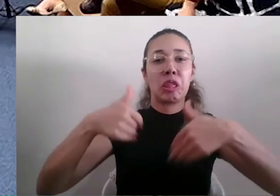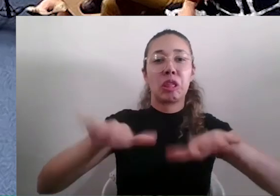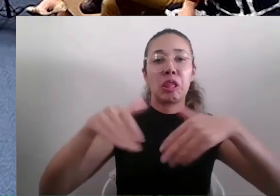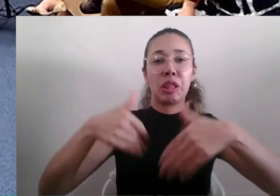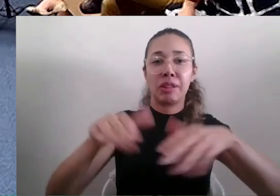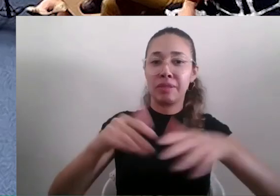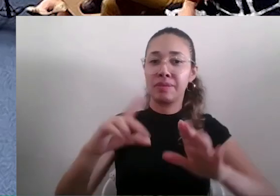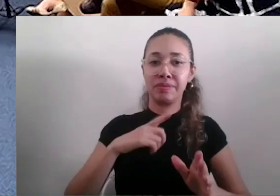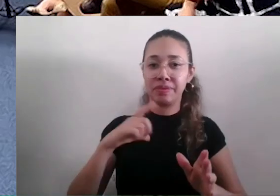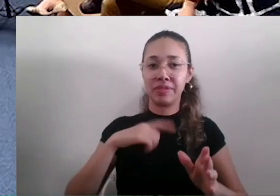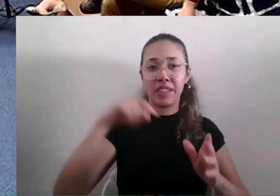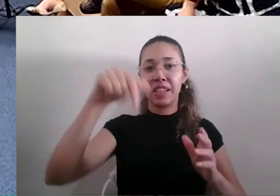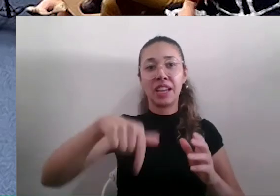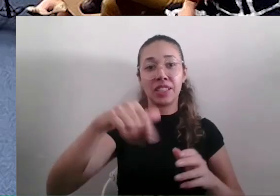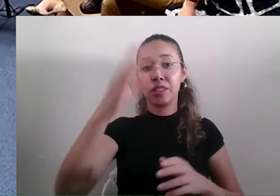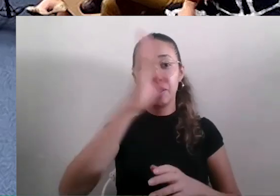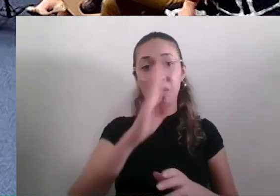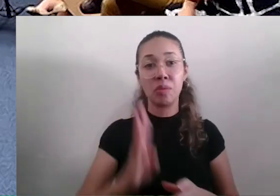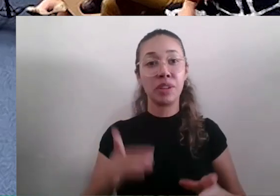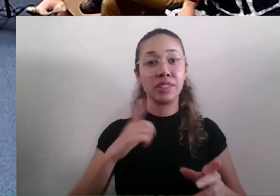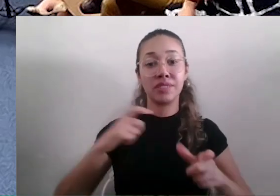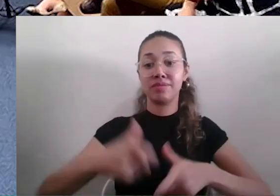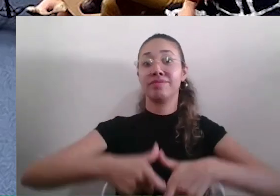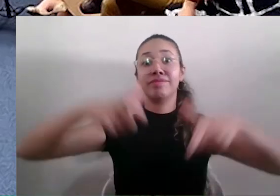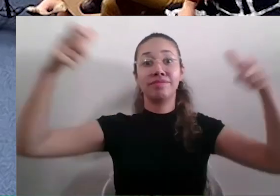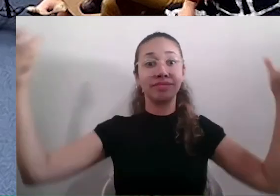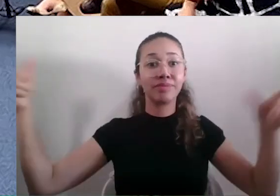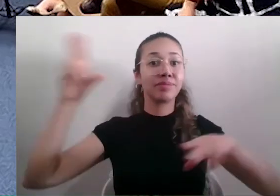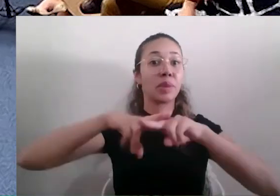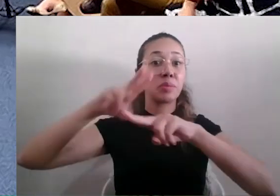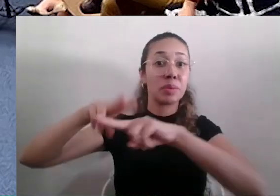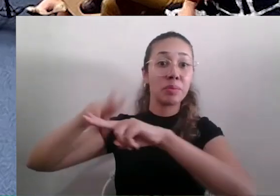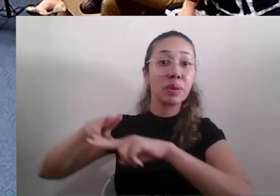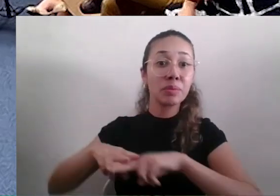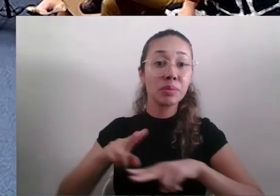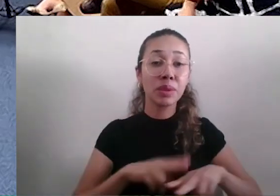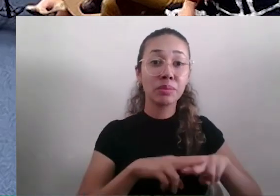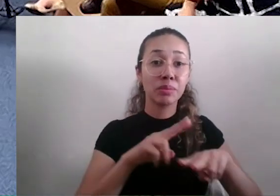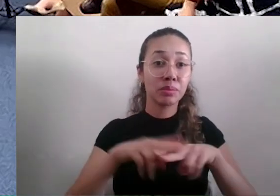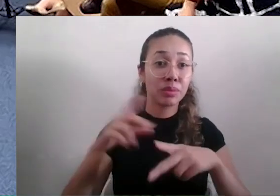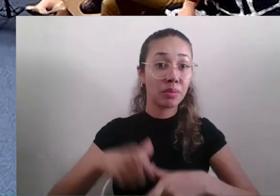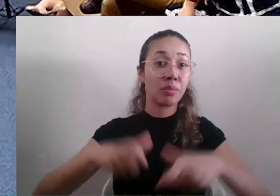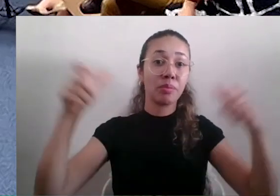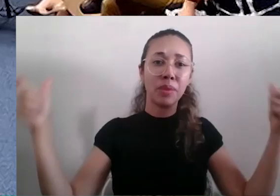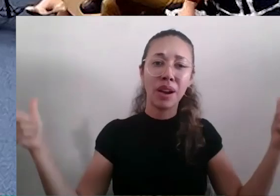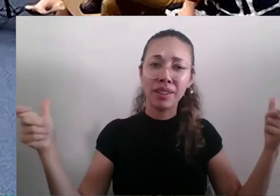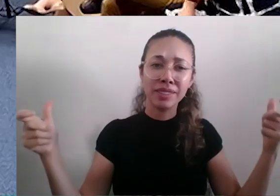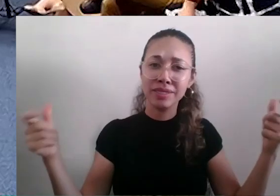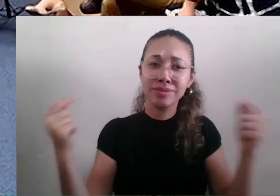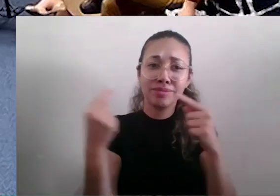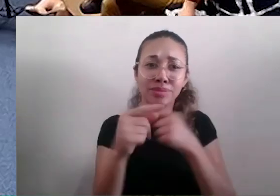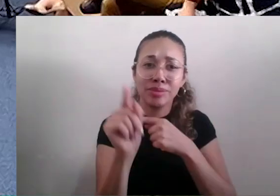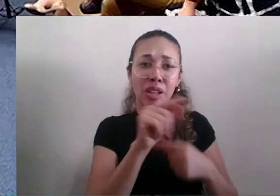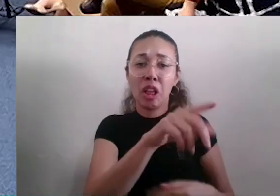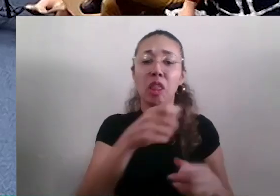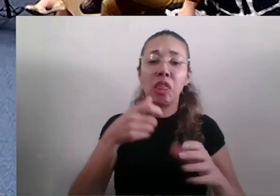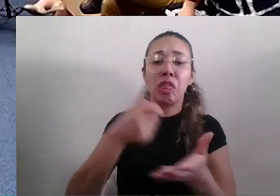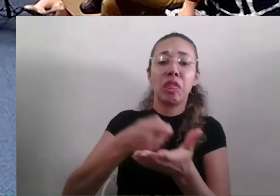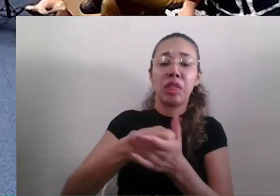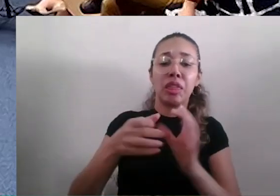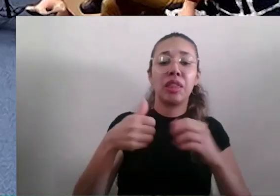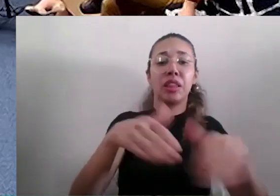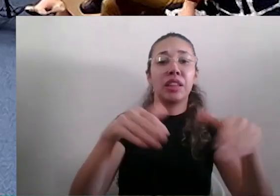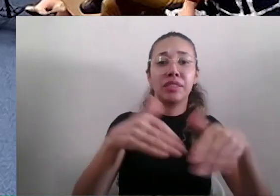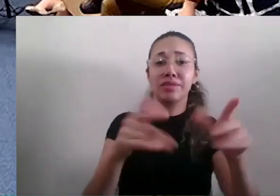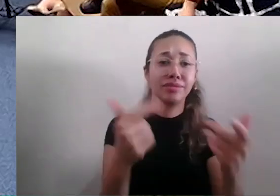com a terceira maior população carcerária do mundo explica para mim então você que tá dizendo que o Brasil é o país da impunidade explica para mim como que essas duas